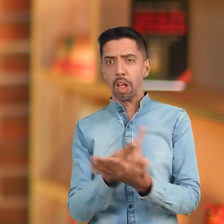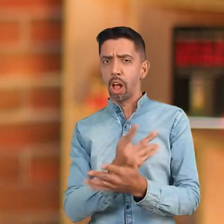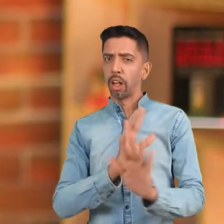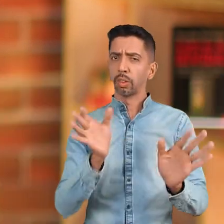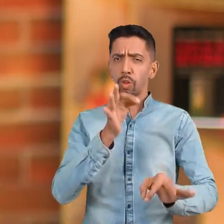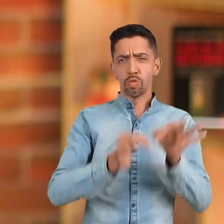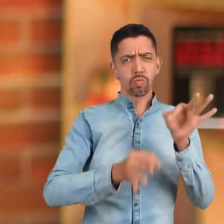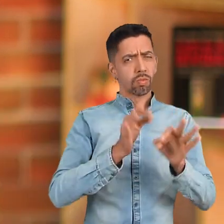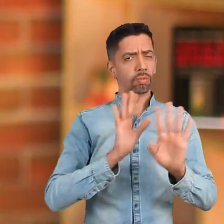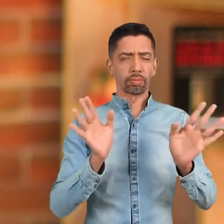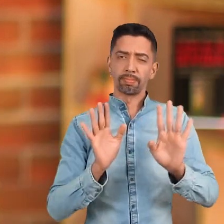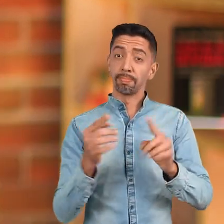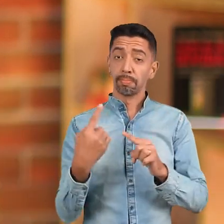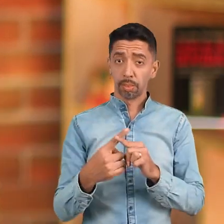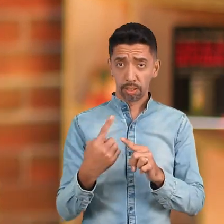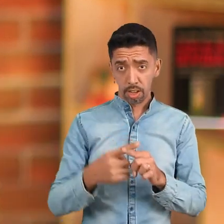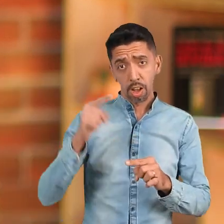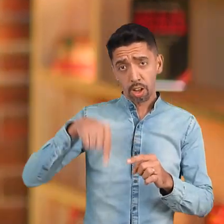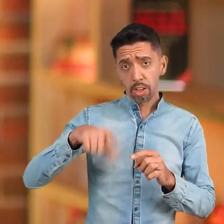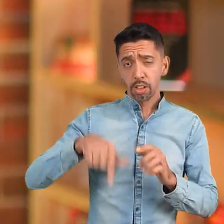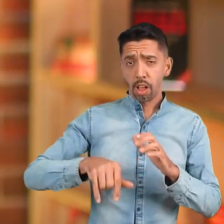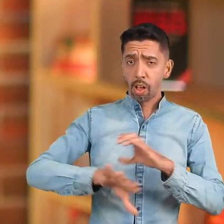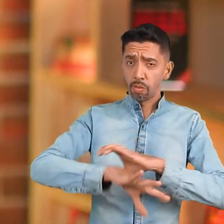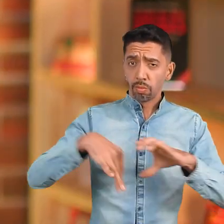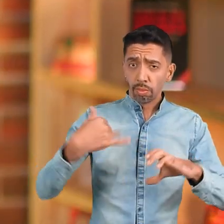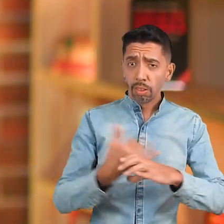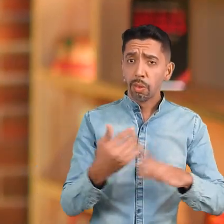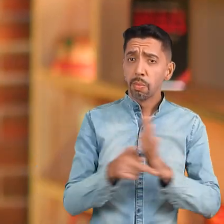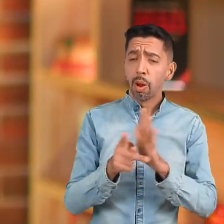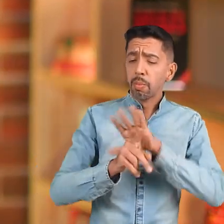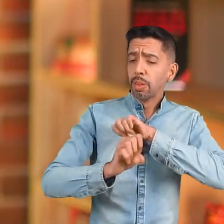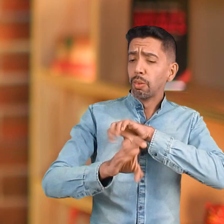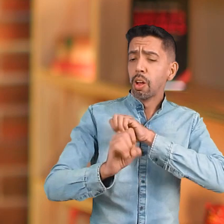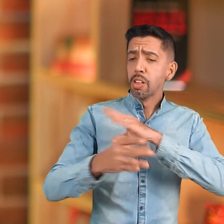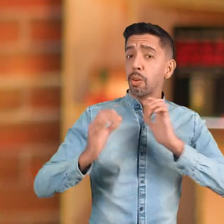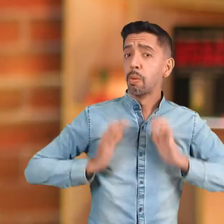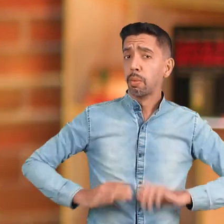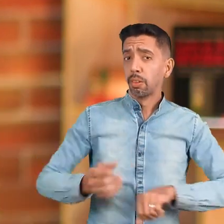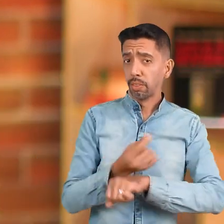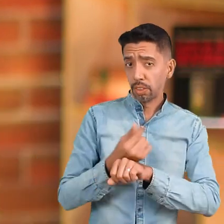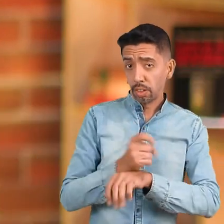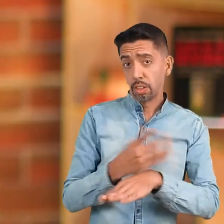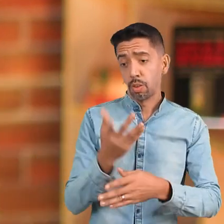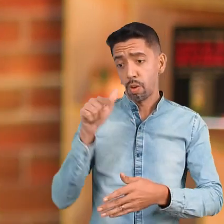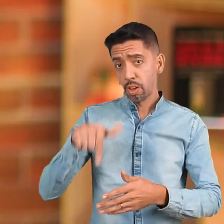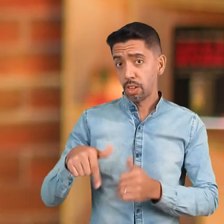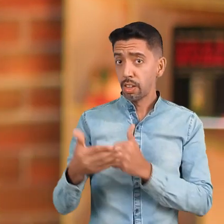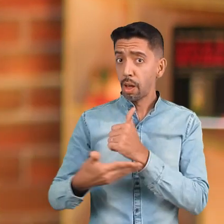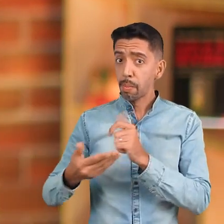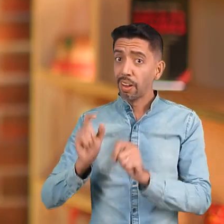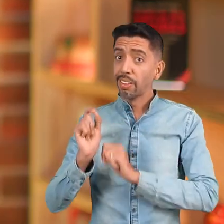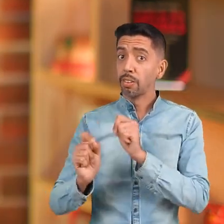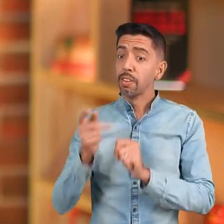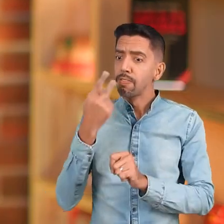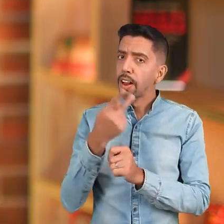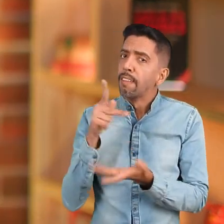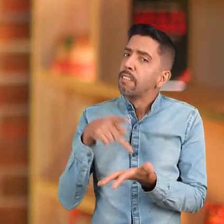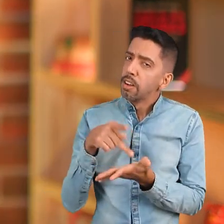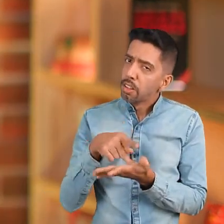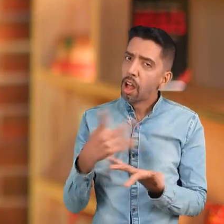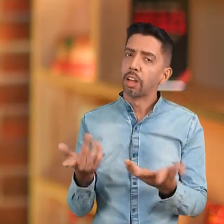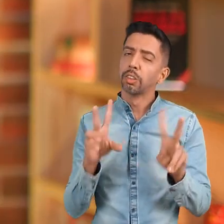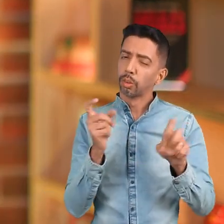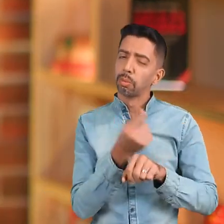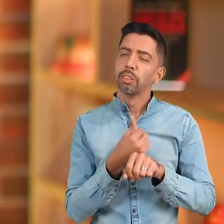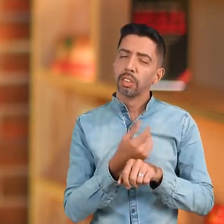o canal da educação do comportamento financeiro. Nós temos como princípio falar em verdades financeiras. Quando estamos falando